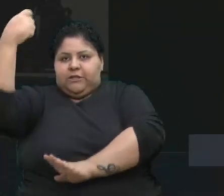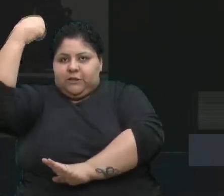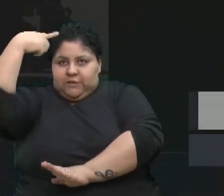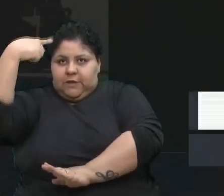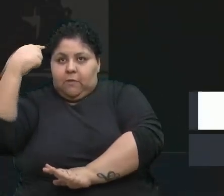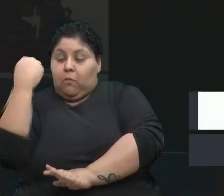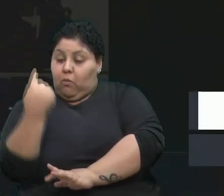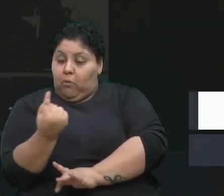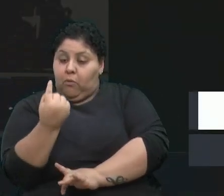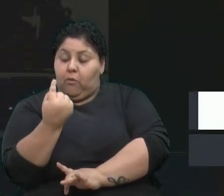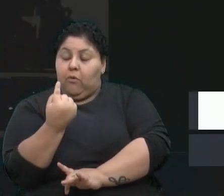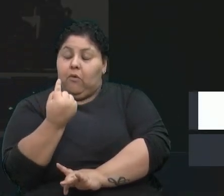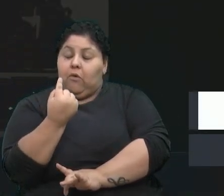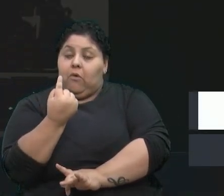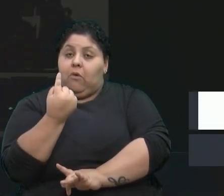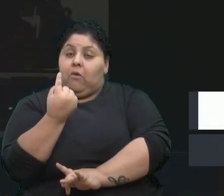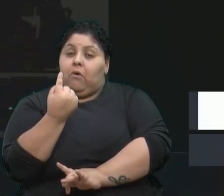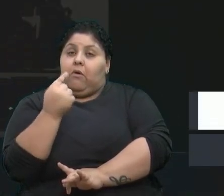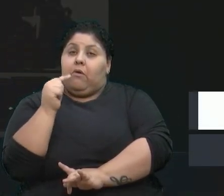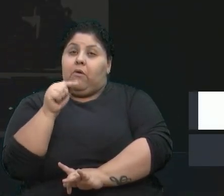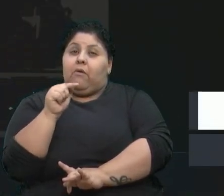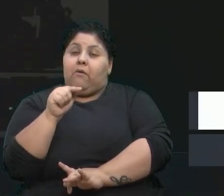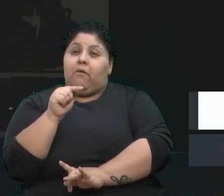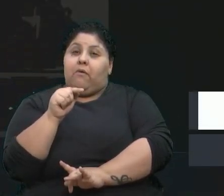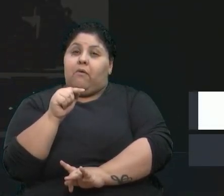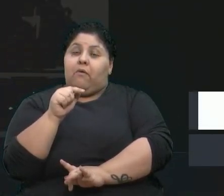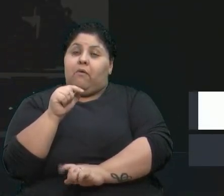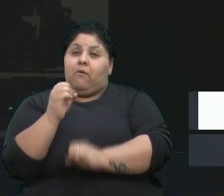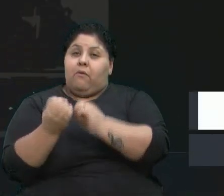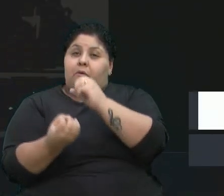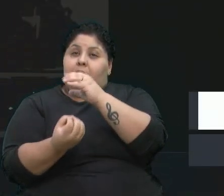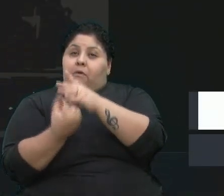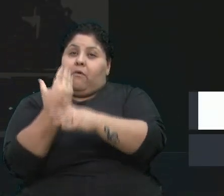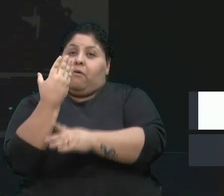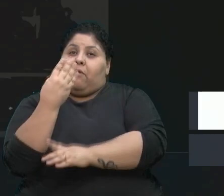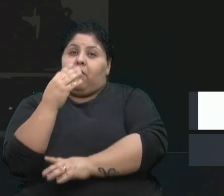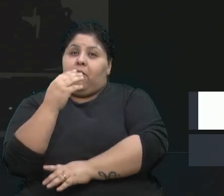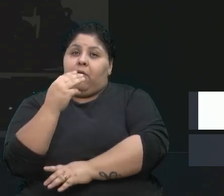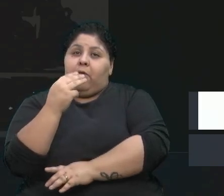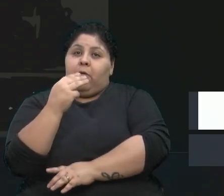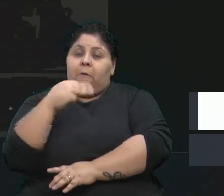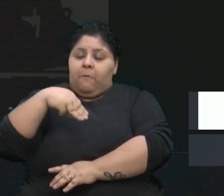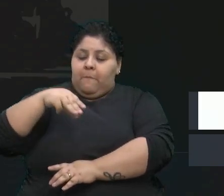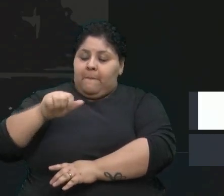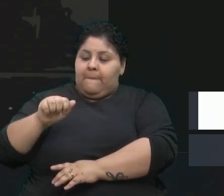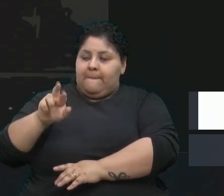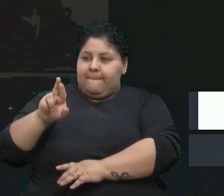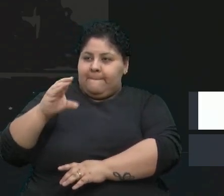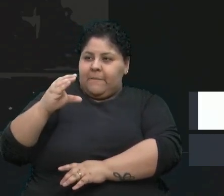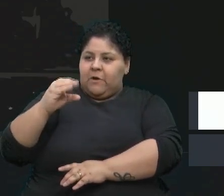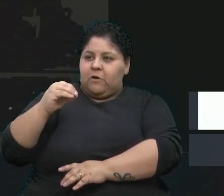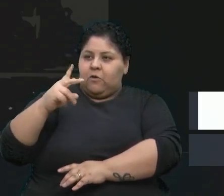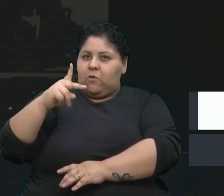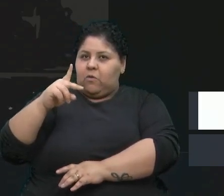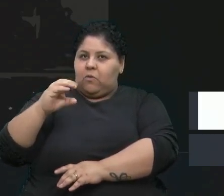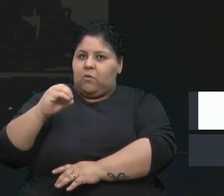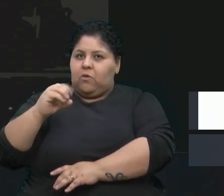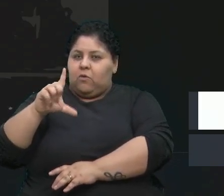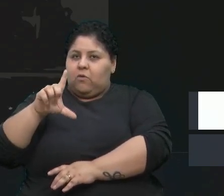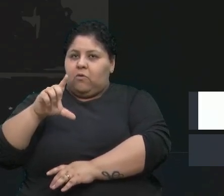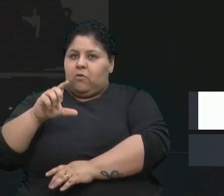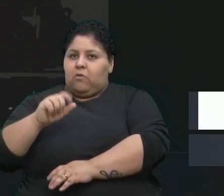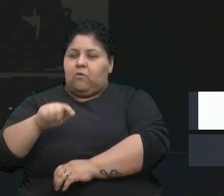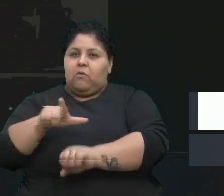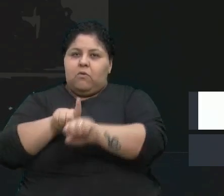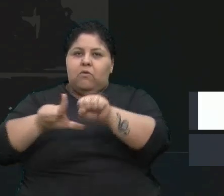fica ali na rótula da Fundação Marco Polo e do loteamento